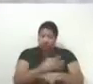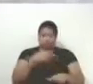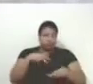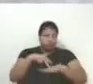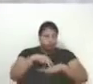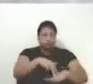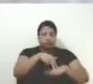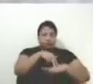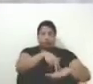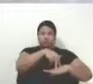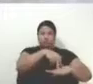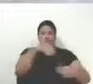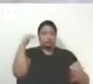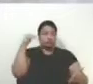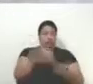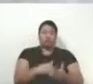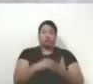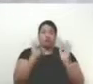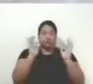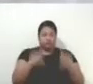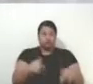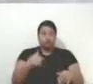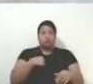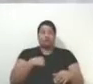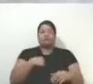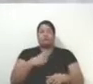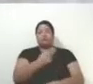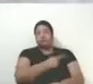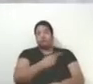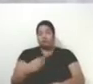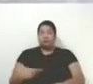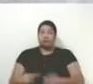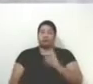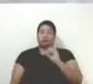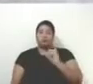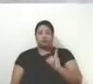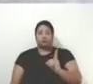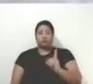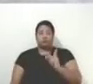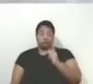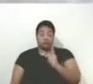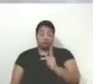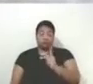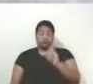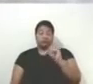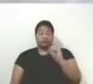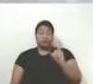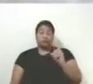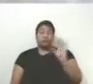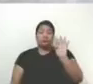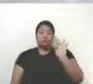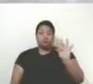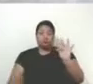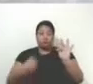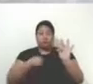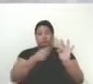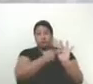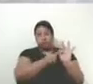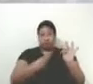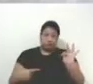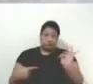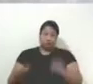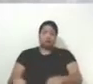eu, como presidente do Partido Democrático Trabalhista, o PDT, nós estamos